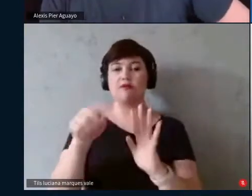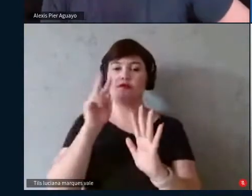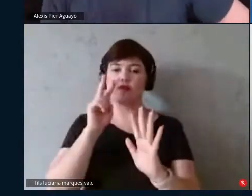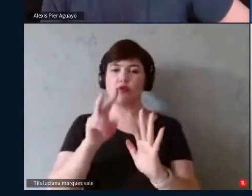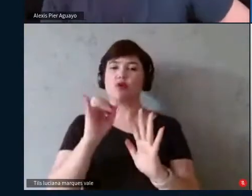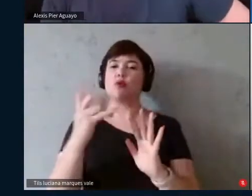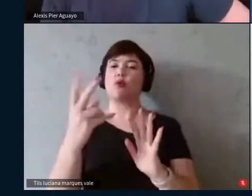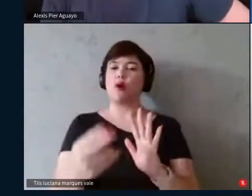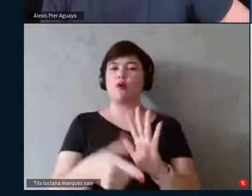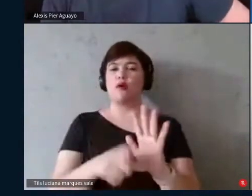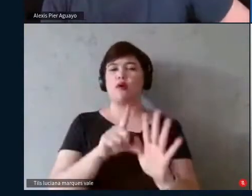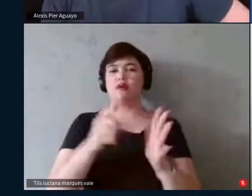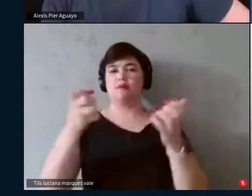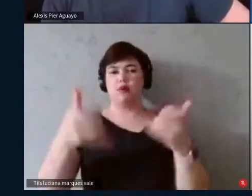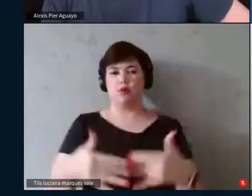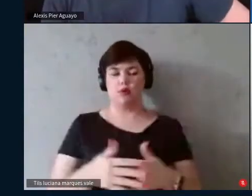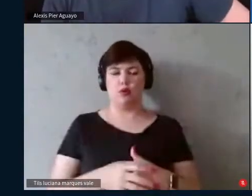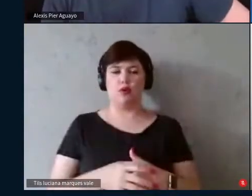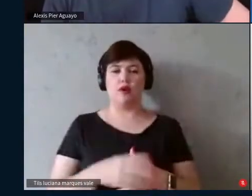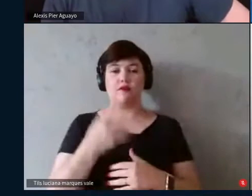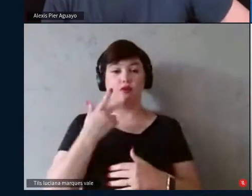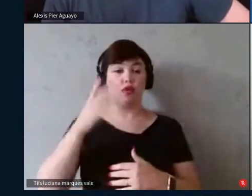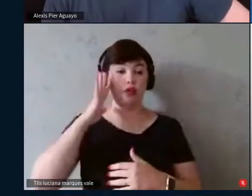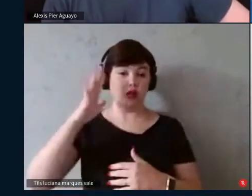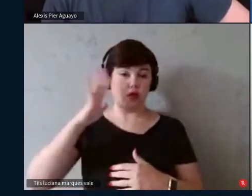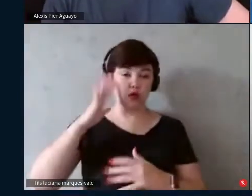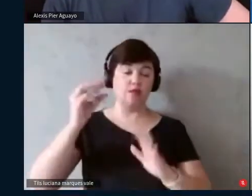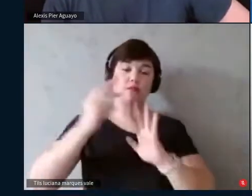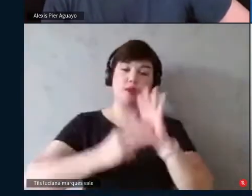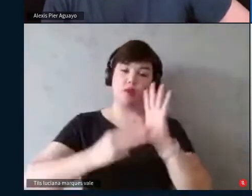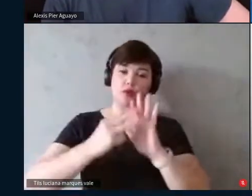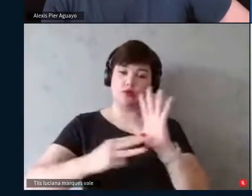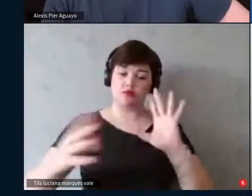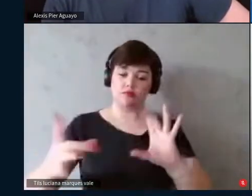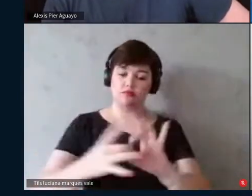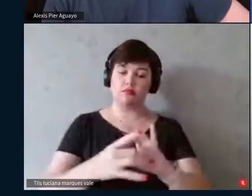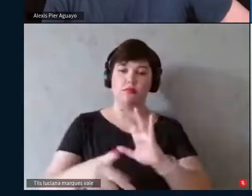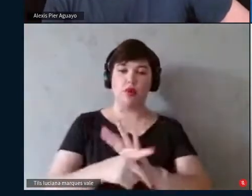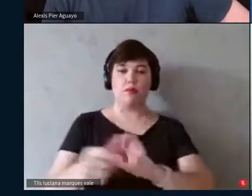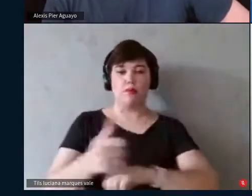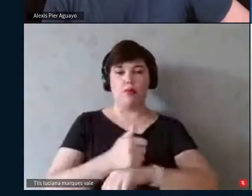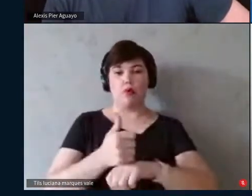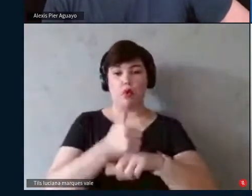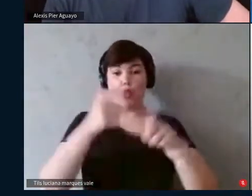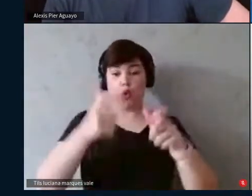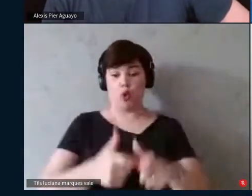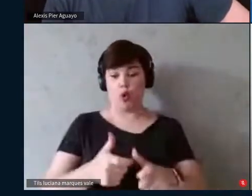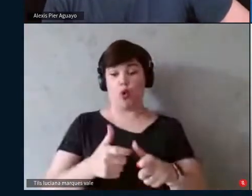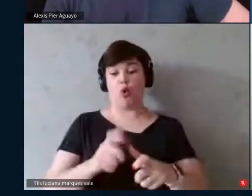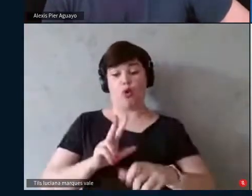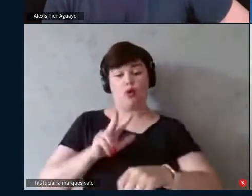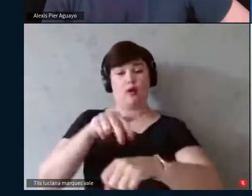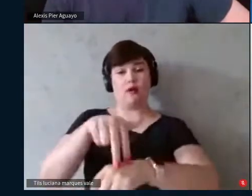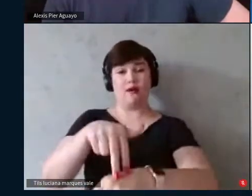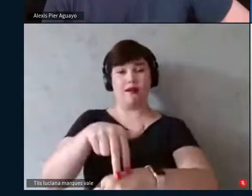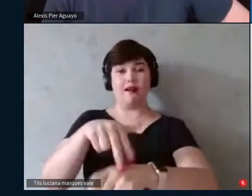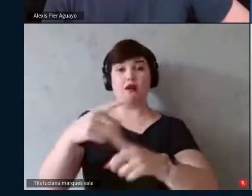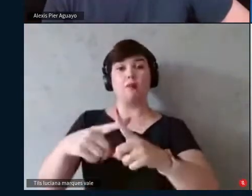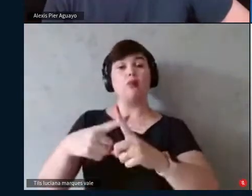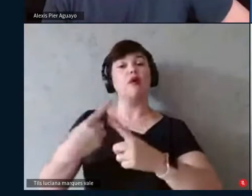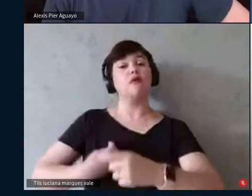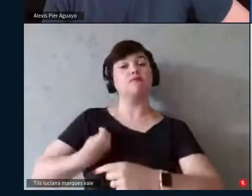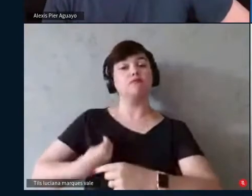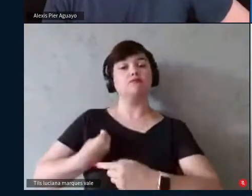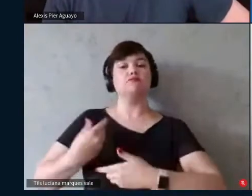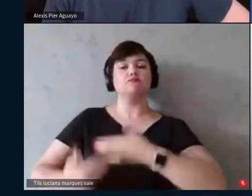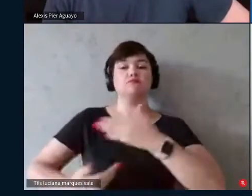falou no início, a teoria, a metodologia vem do profissional, do lugar de fala do profissional, no seu dia a dia,